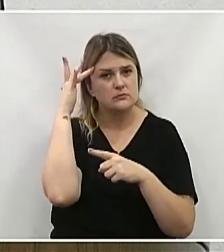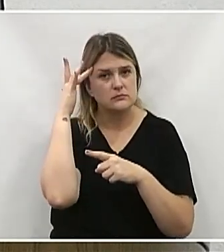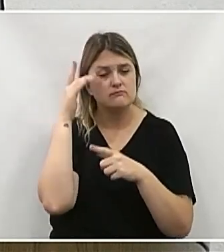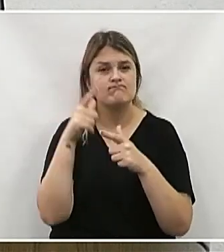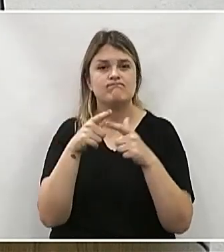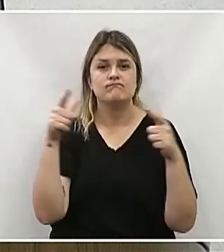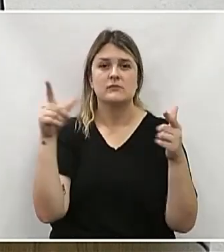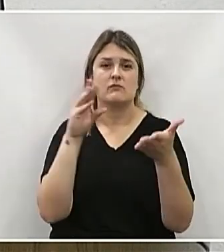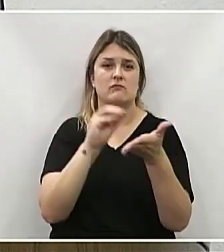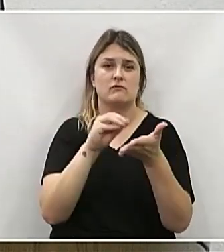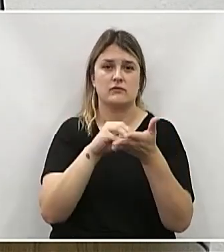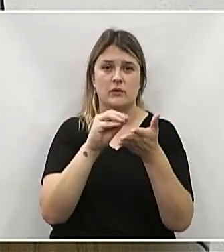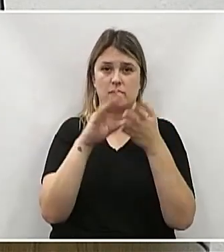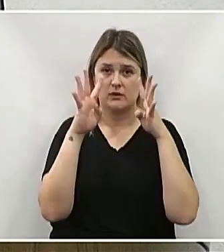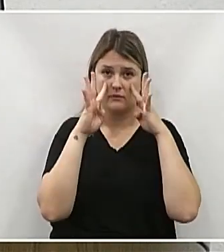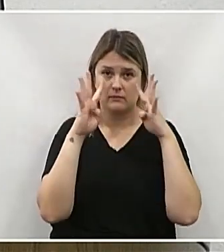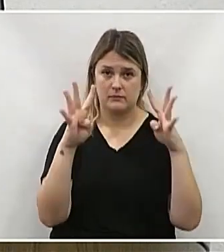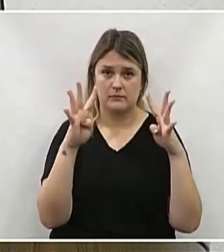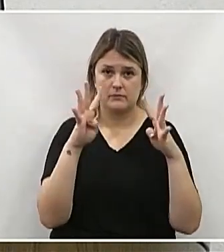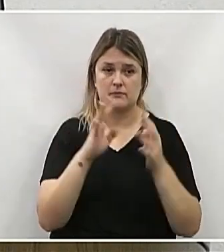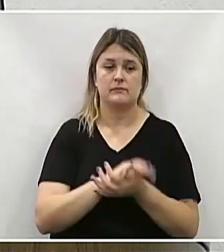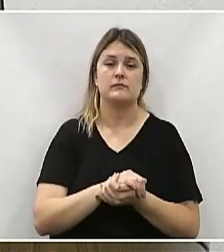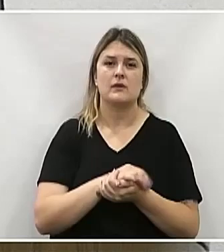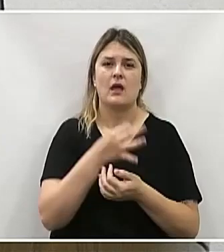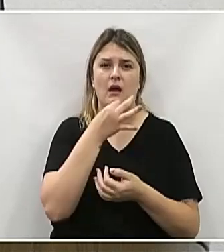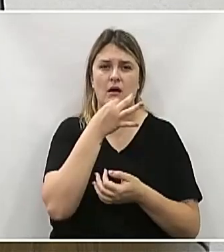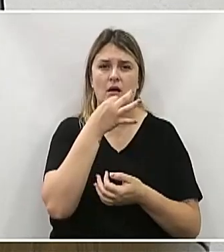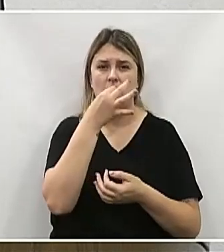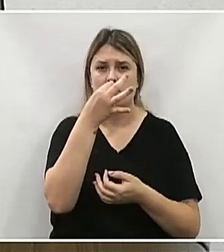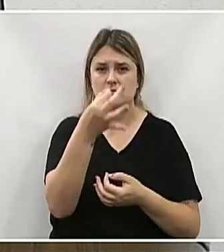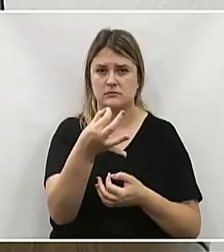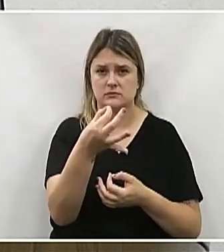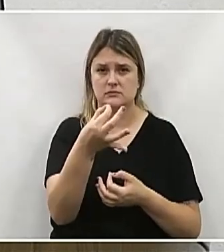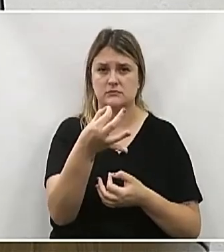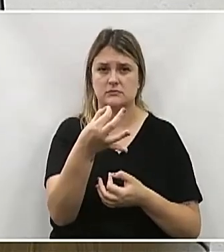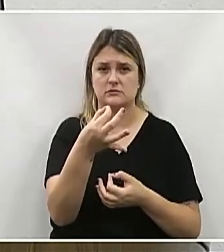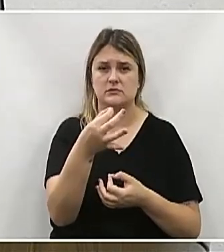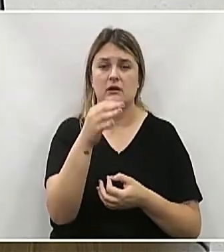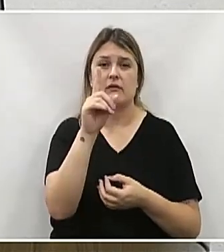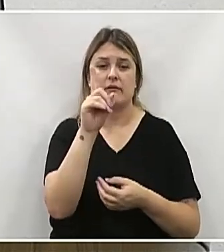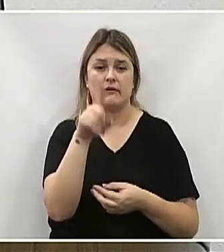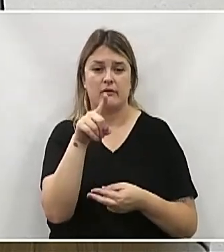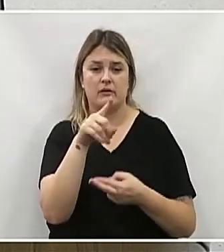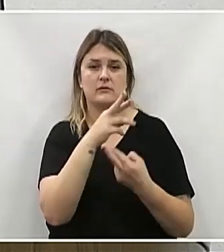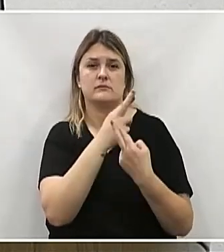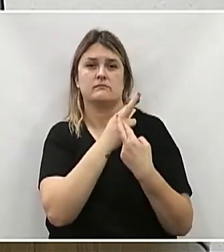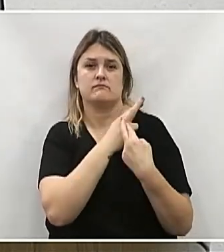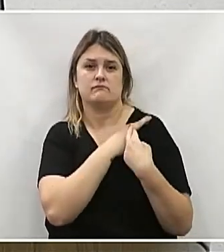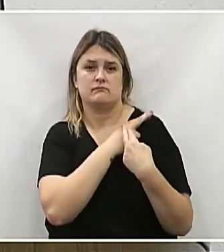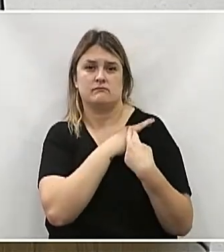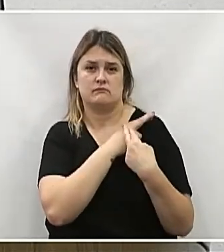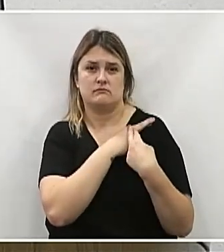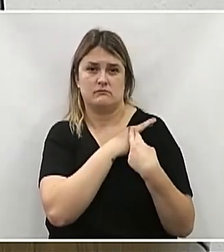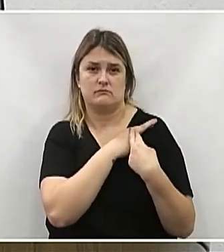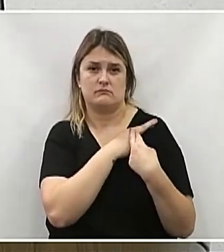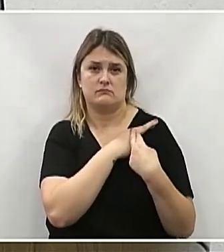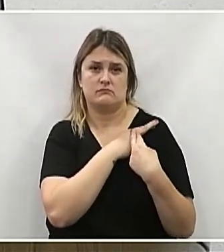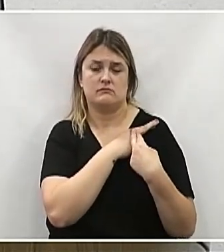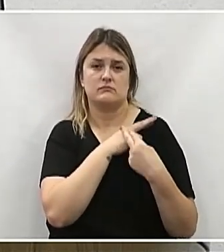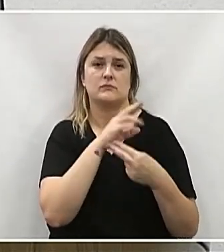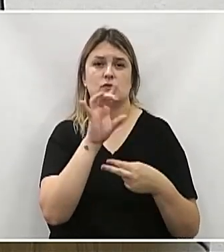prestando atenção que acham que é uma responsabilidade somente da